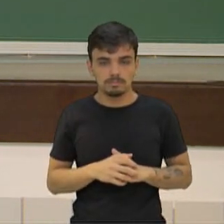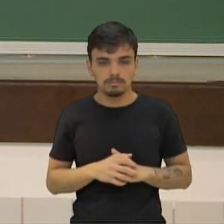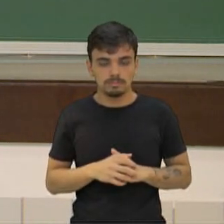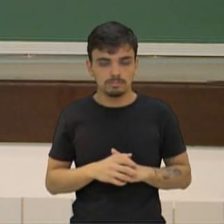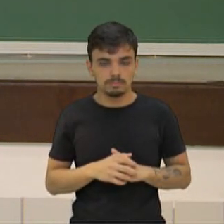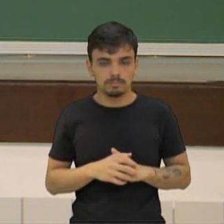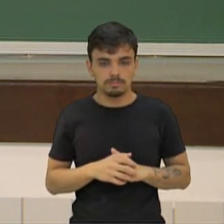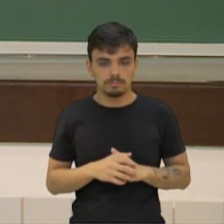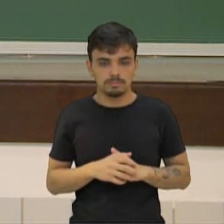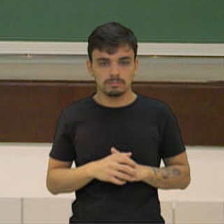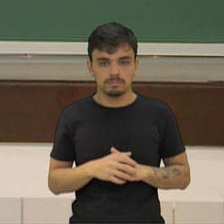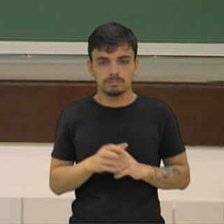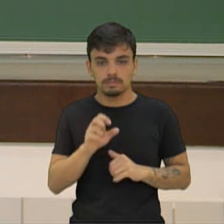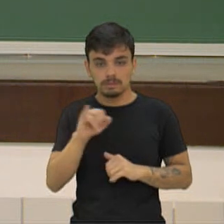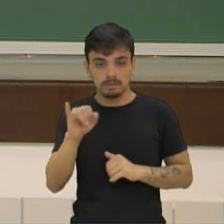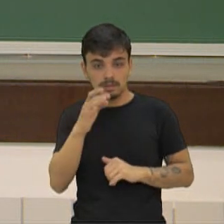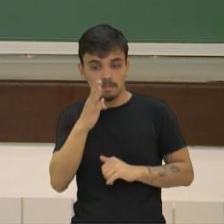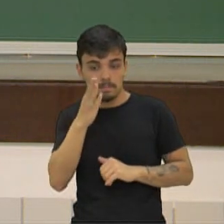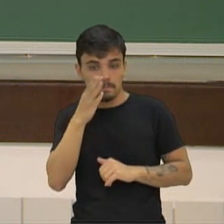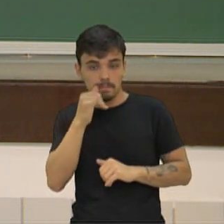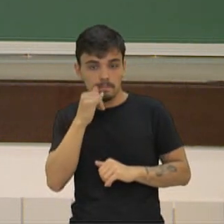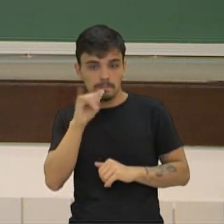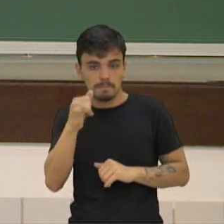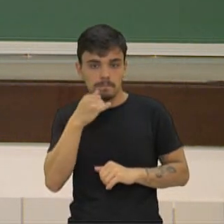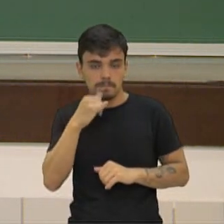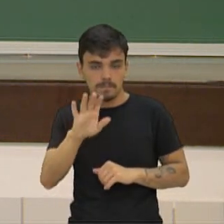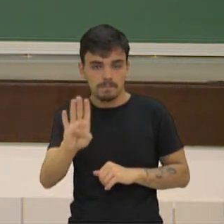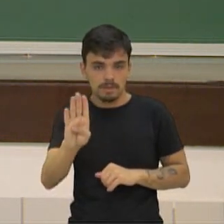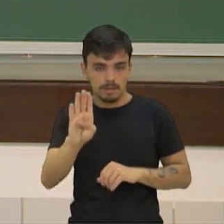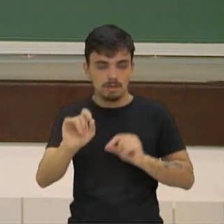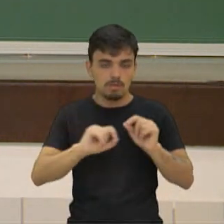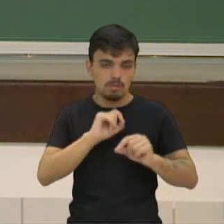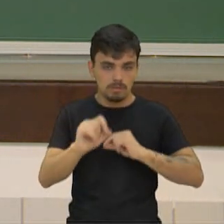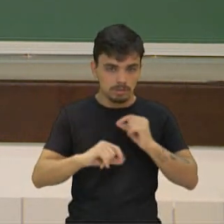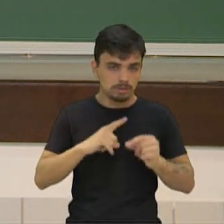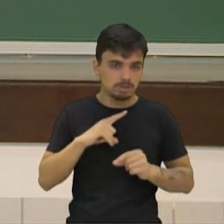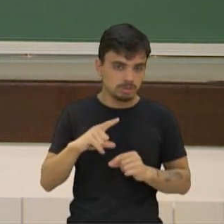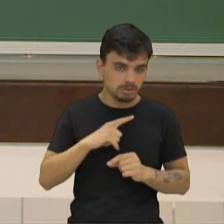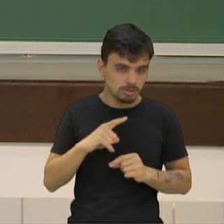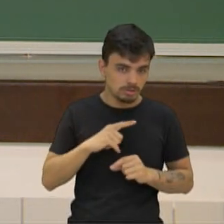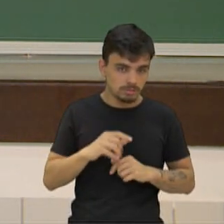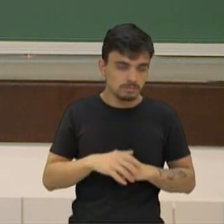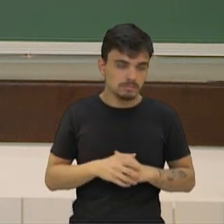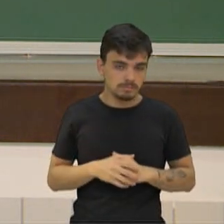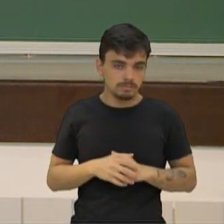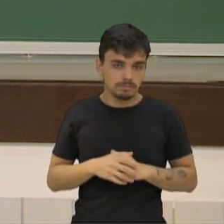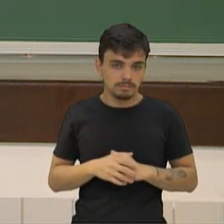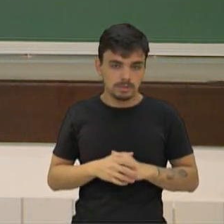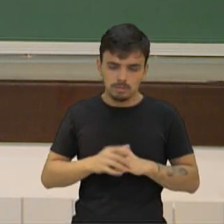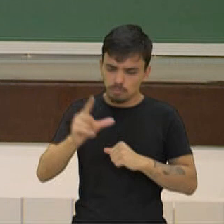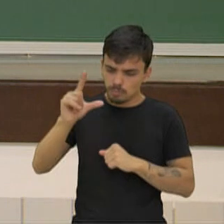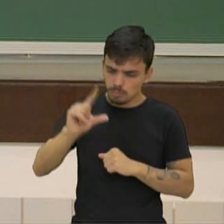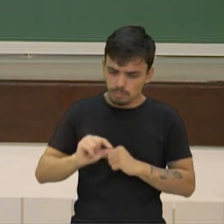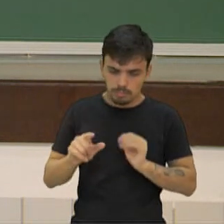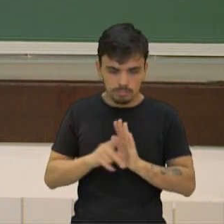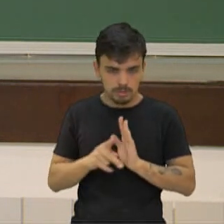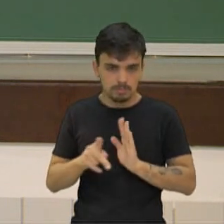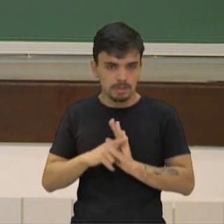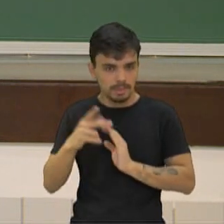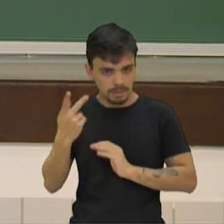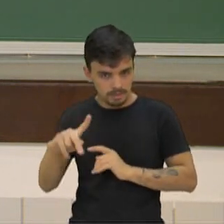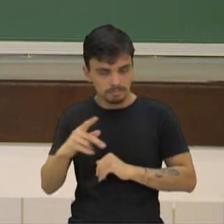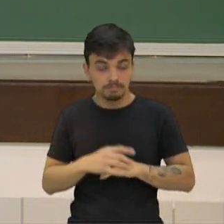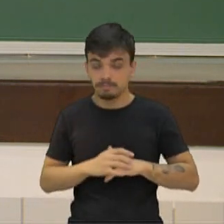Se fosse colocar a bateria, se pudesse, a bateria iria descarregar nela mesma.